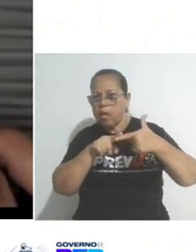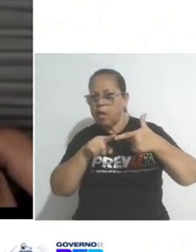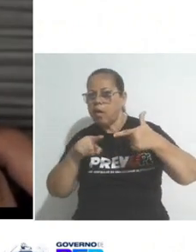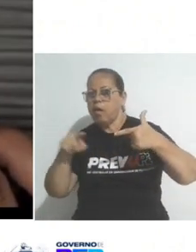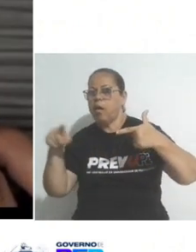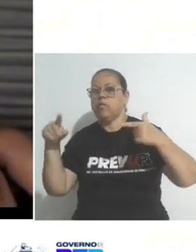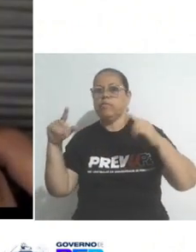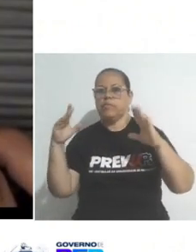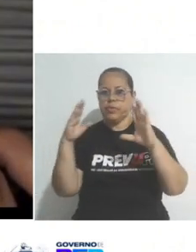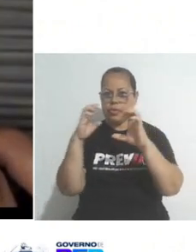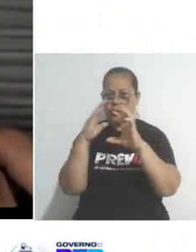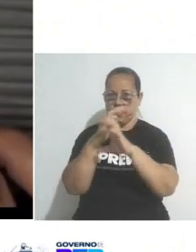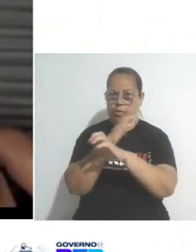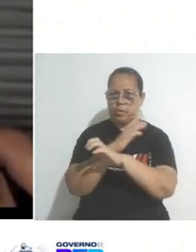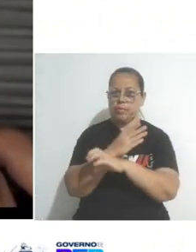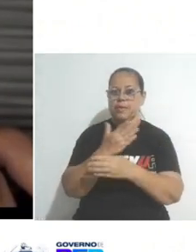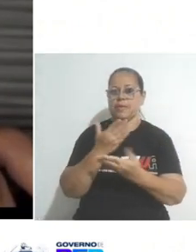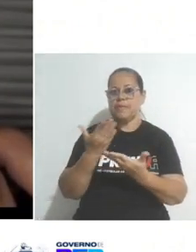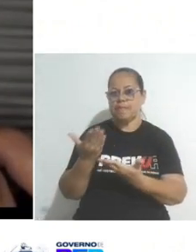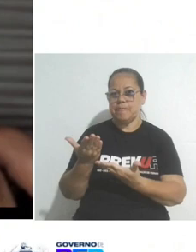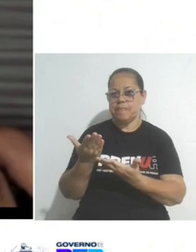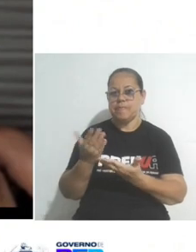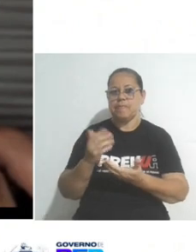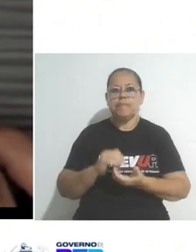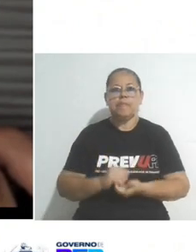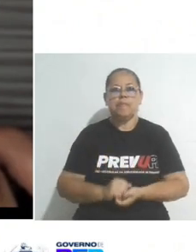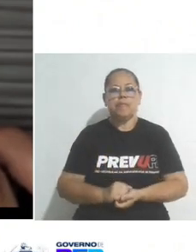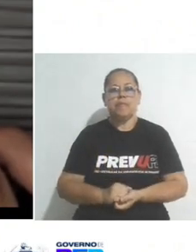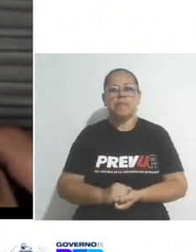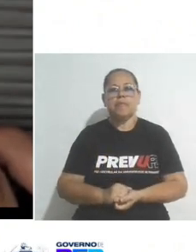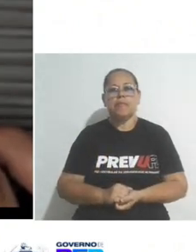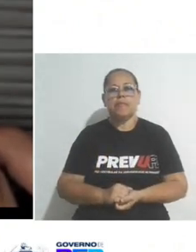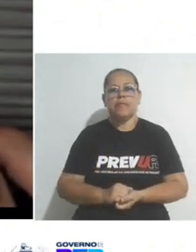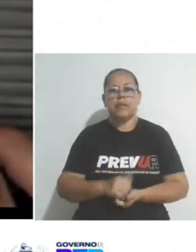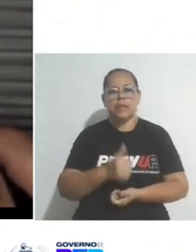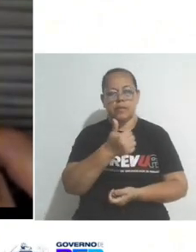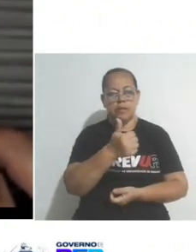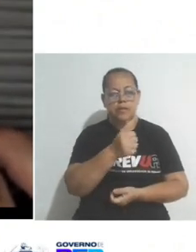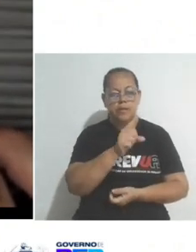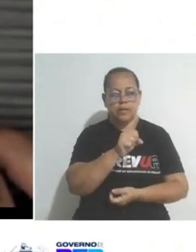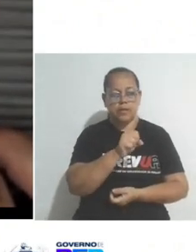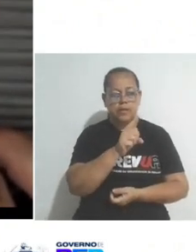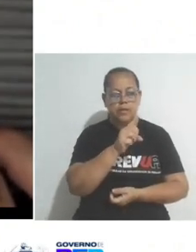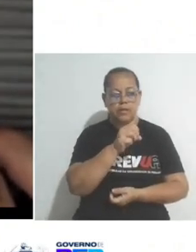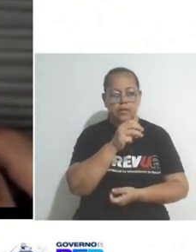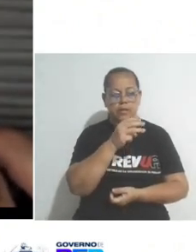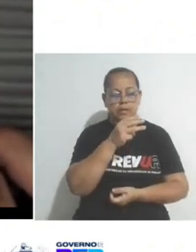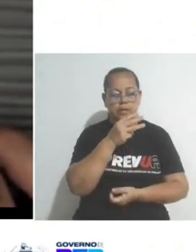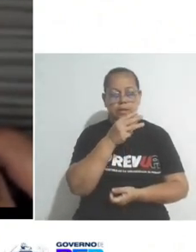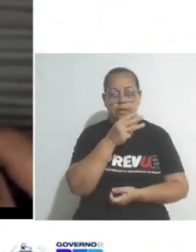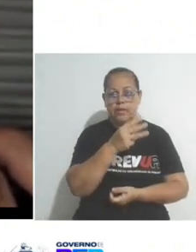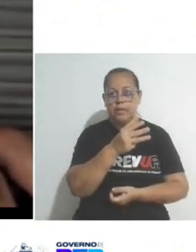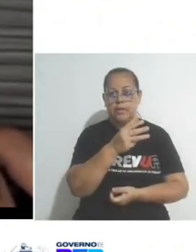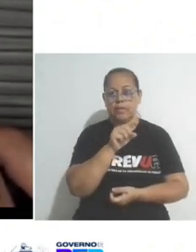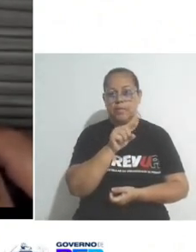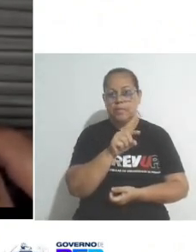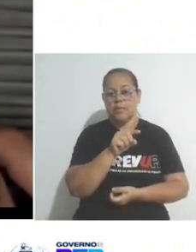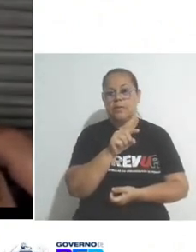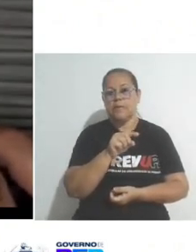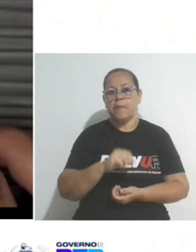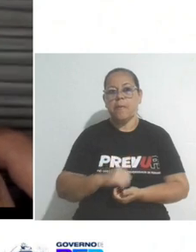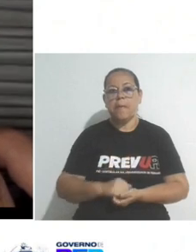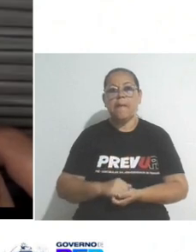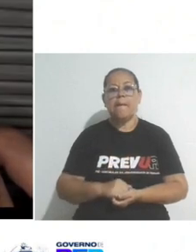complexa 183 mil ou seja 18 milhões 309 200